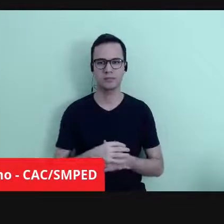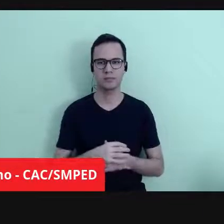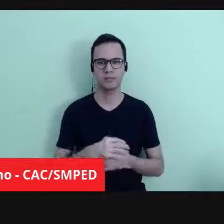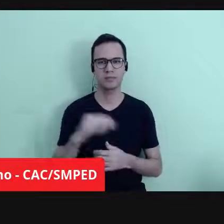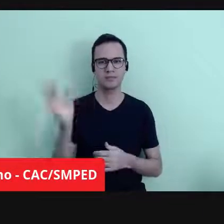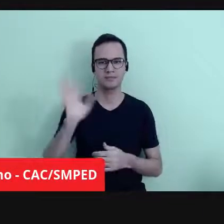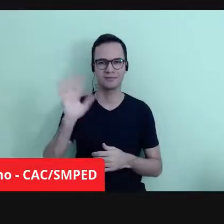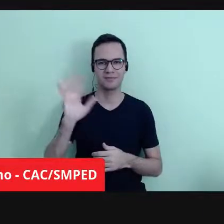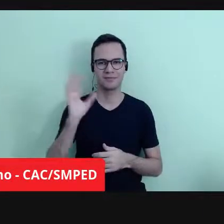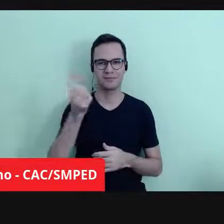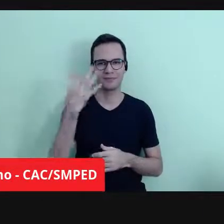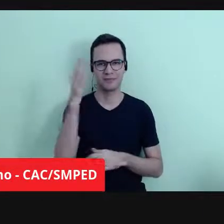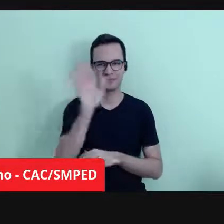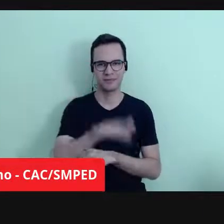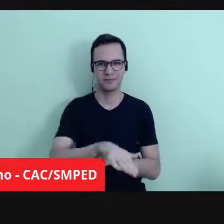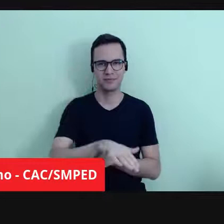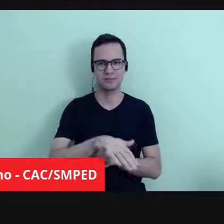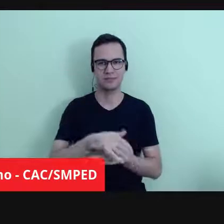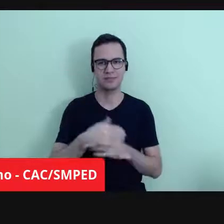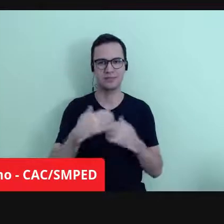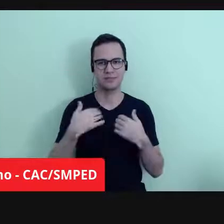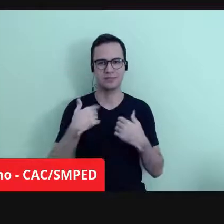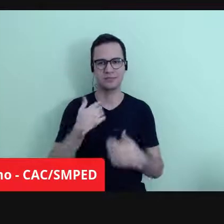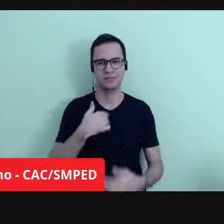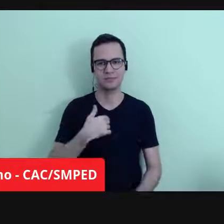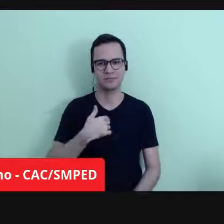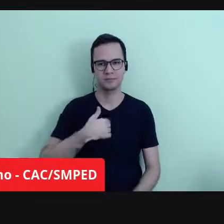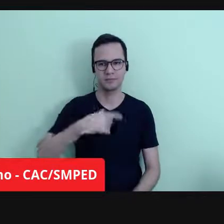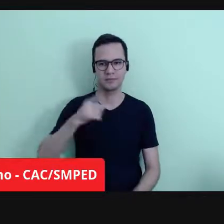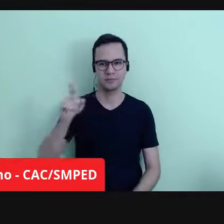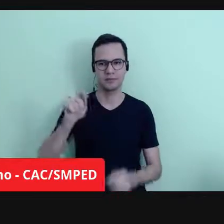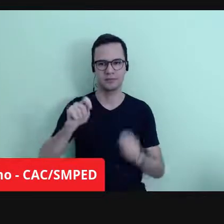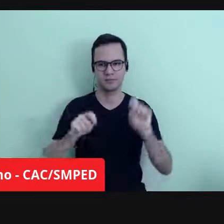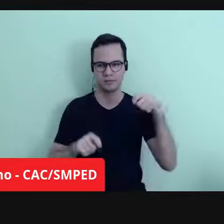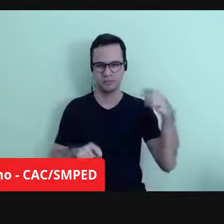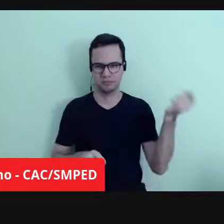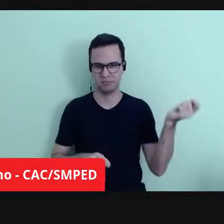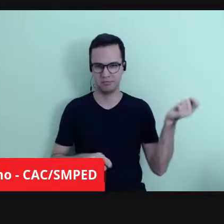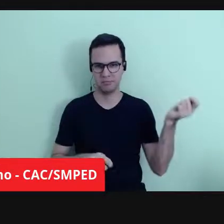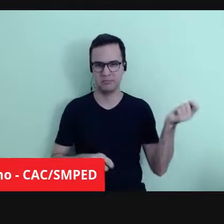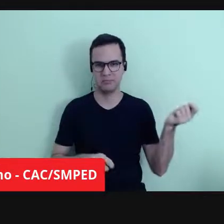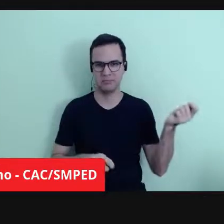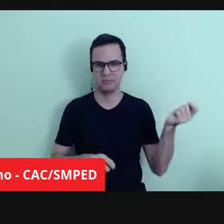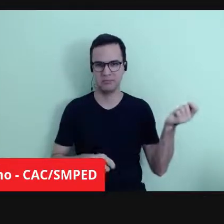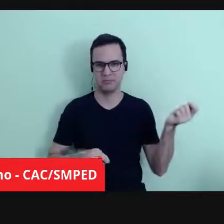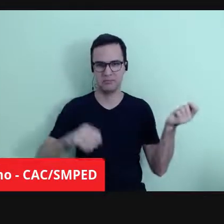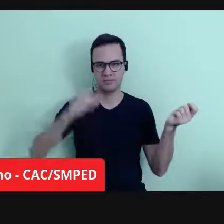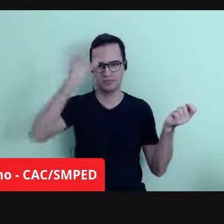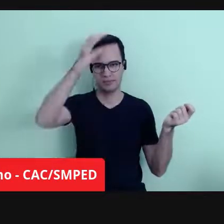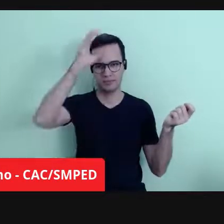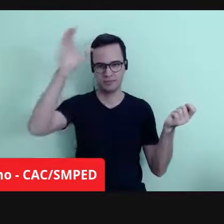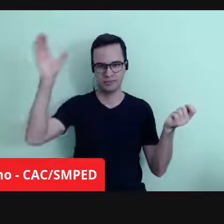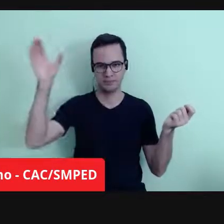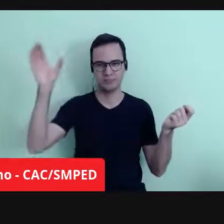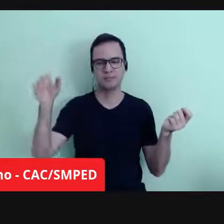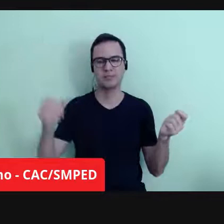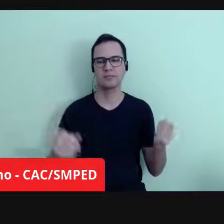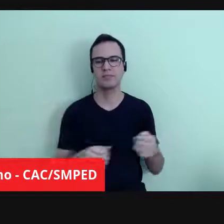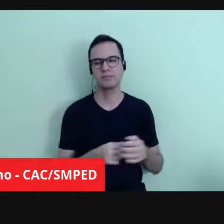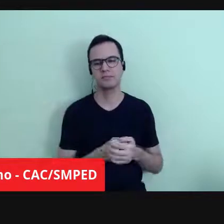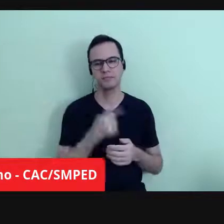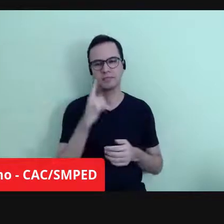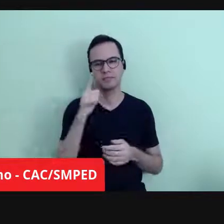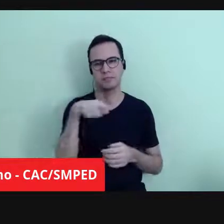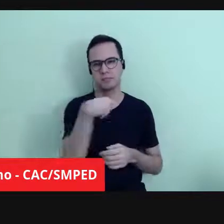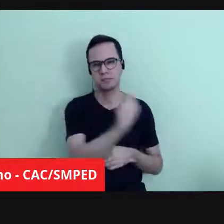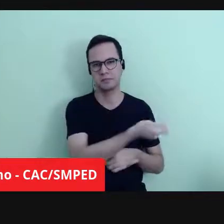Olá, pessoal, boa tarde. Bom, eu sou o Cláudio, este é o meu sinal, a letra C com a mão, sibilando aqui sobre a